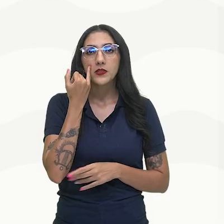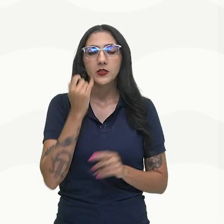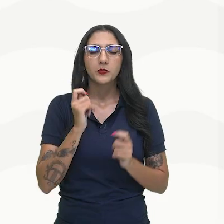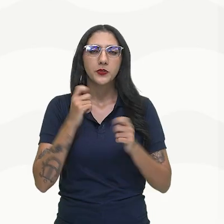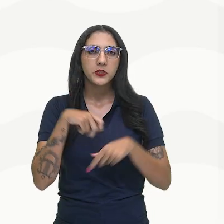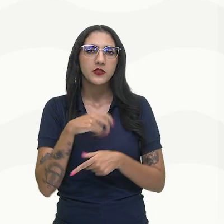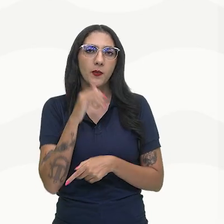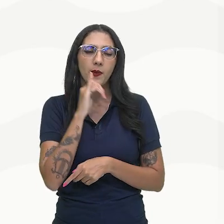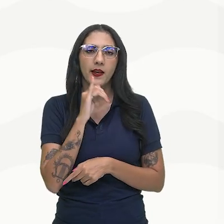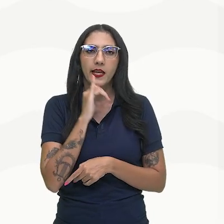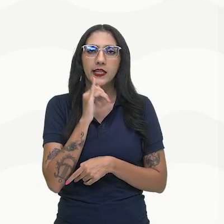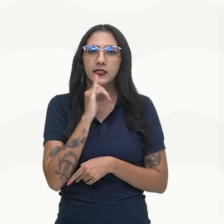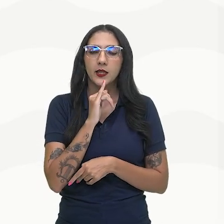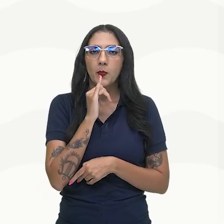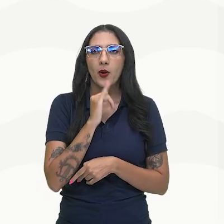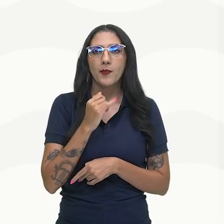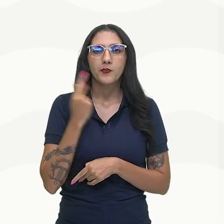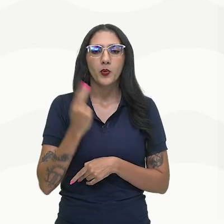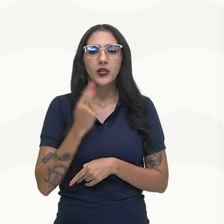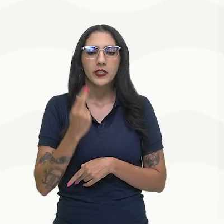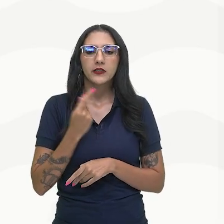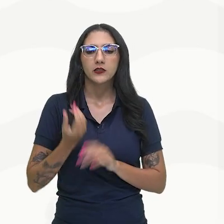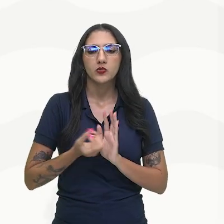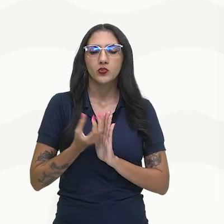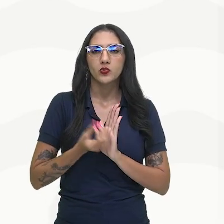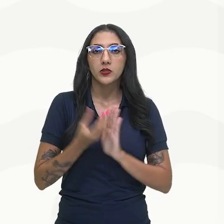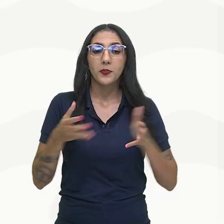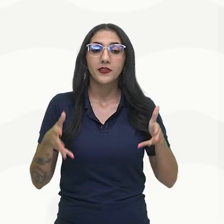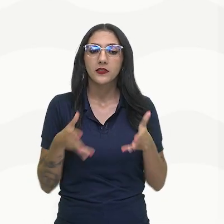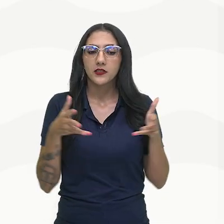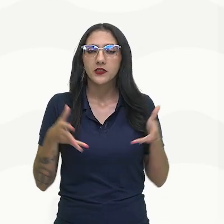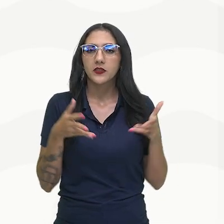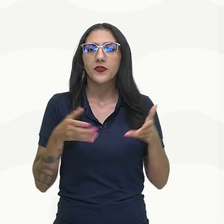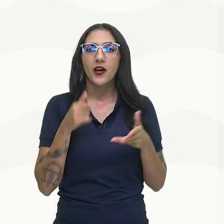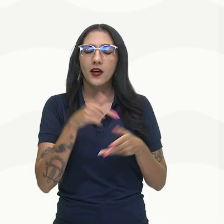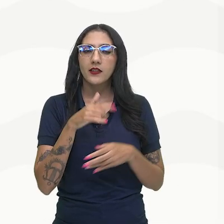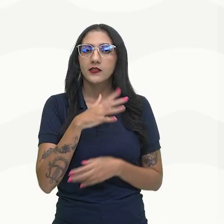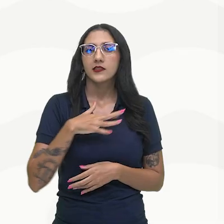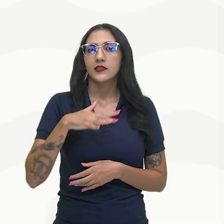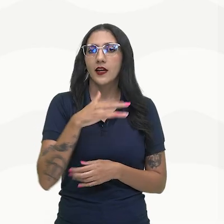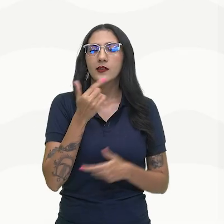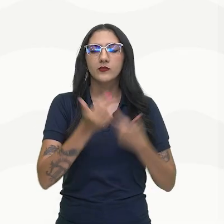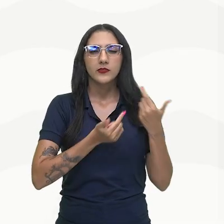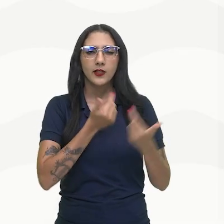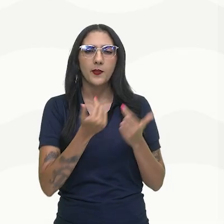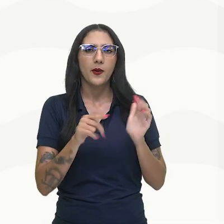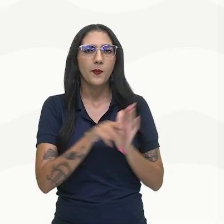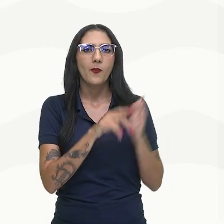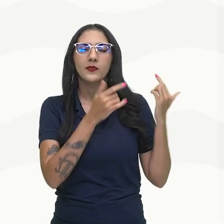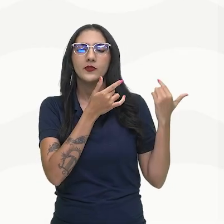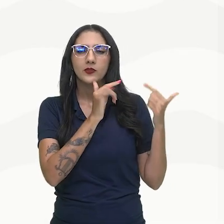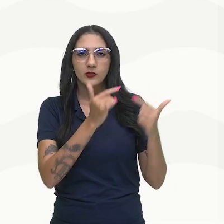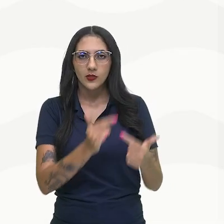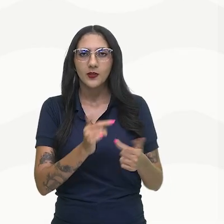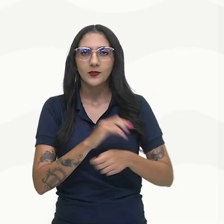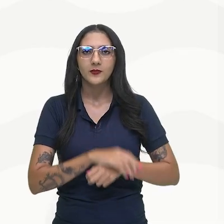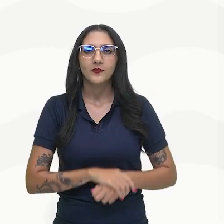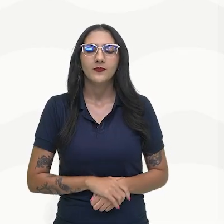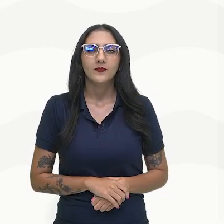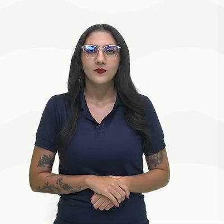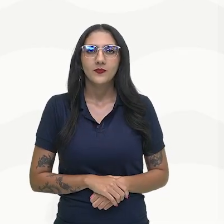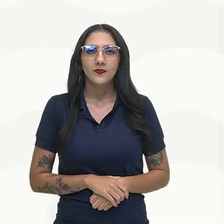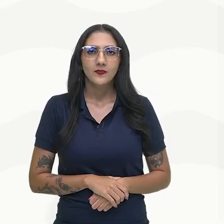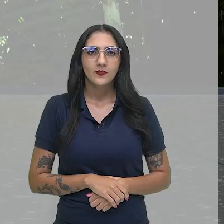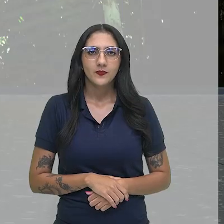políticas públicas de incentivos para esse setor, tá? Que é uma atividade aí tradicional da região. Então, nós